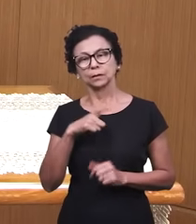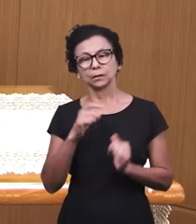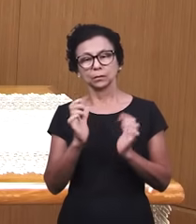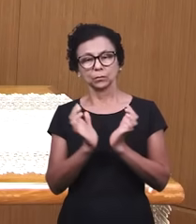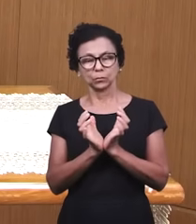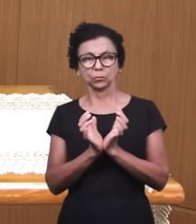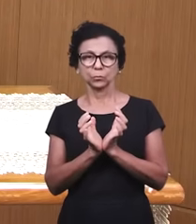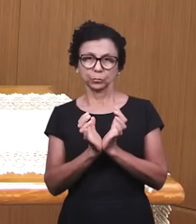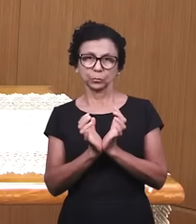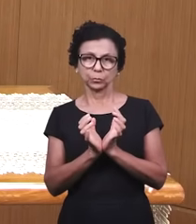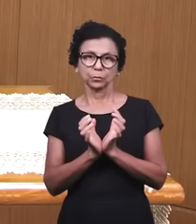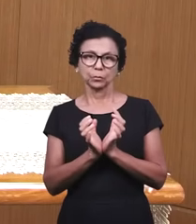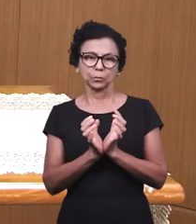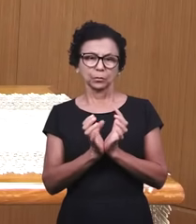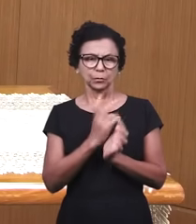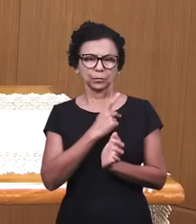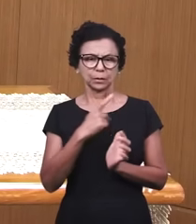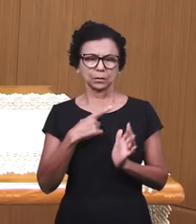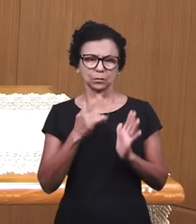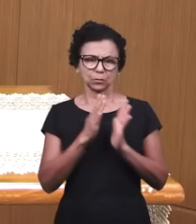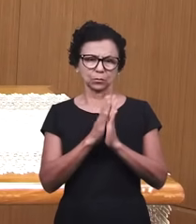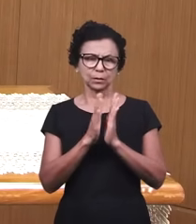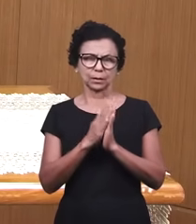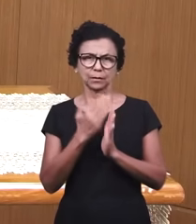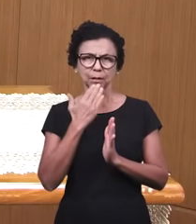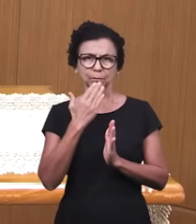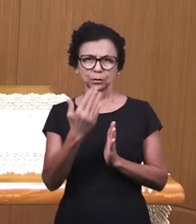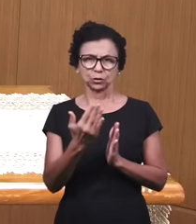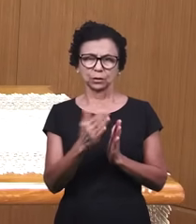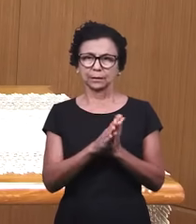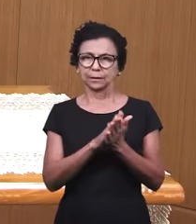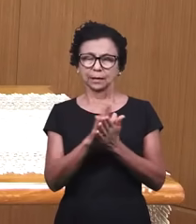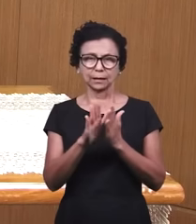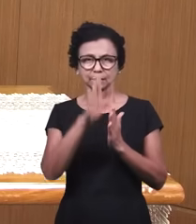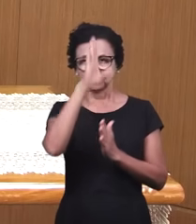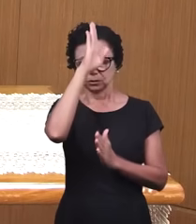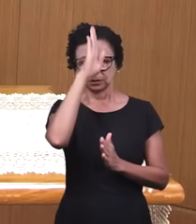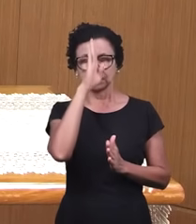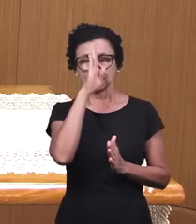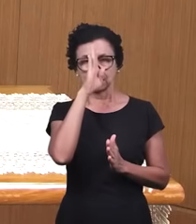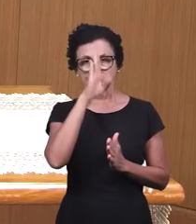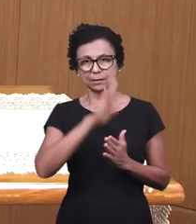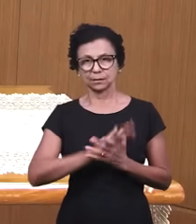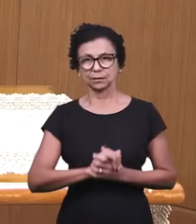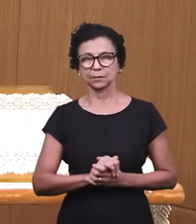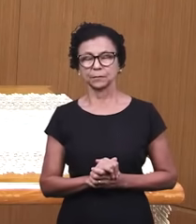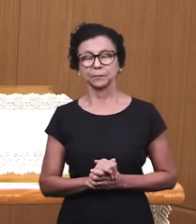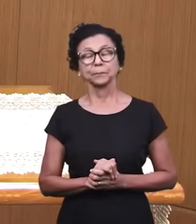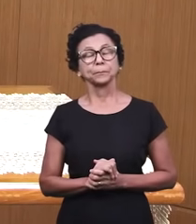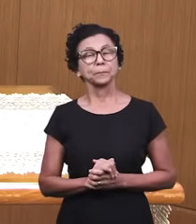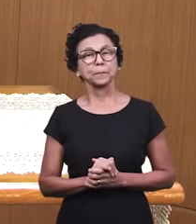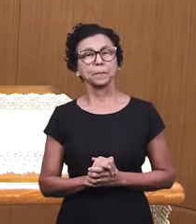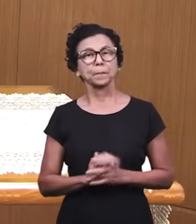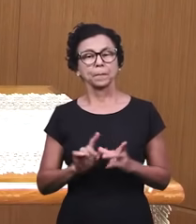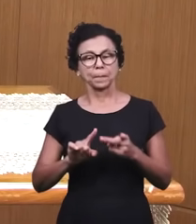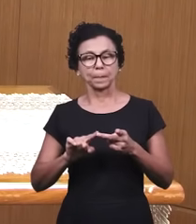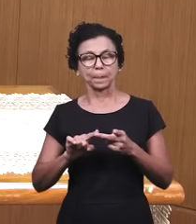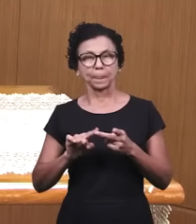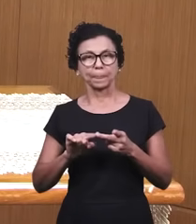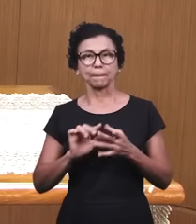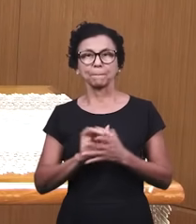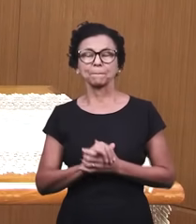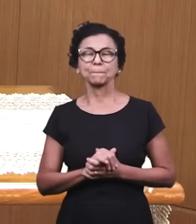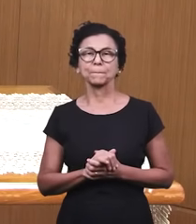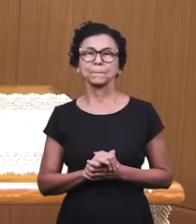que orará por você, não te pedirá nada, a oração é totalmente gratuita. Há também a